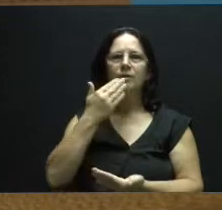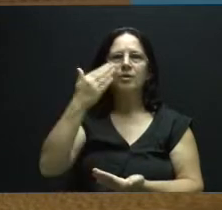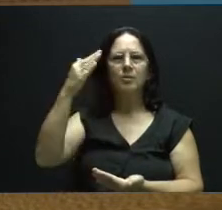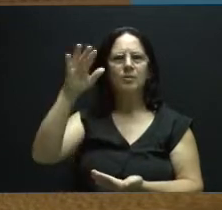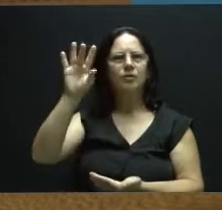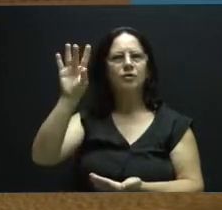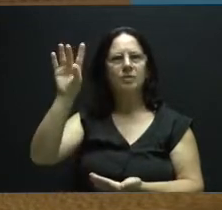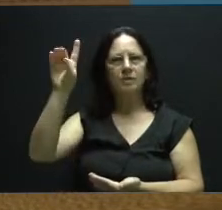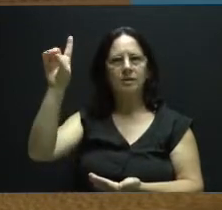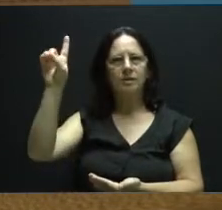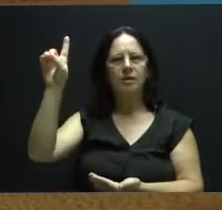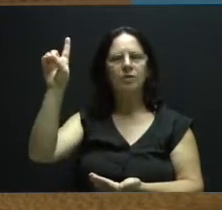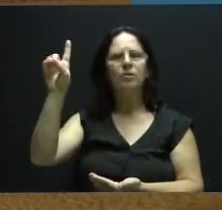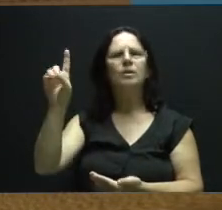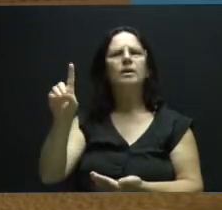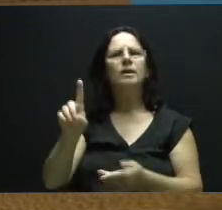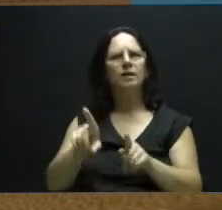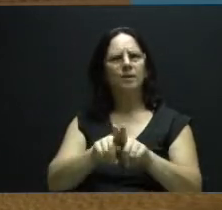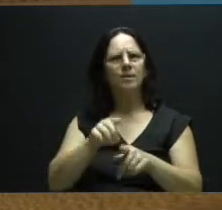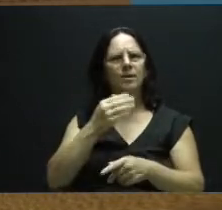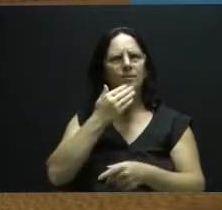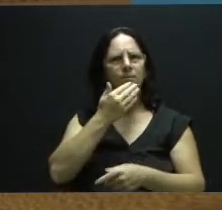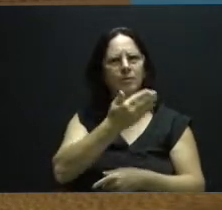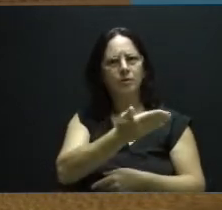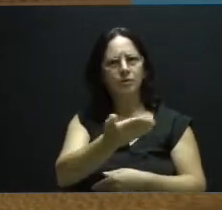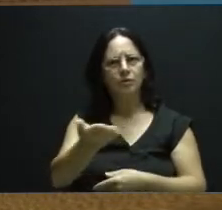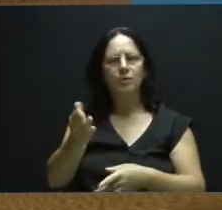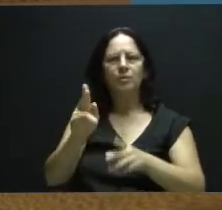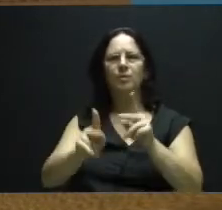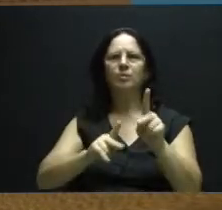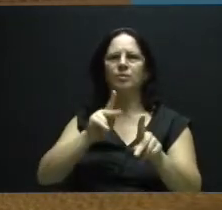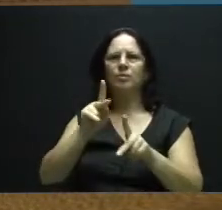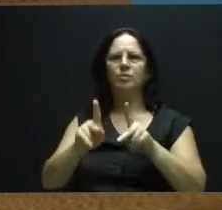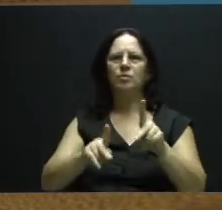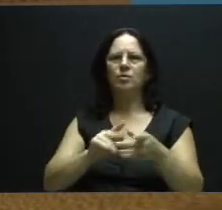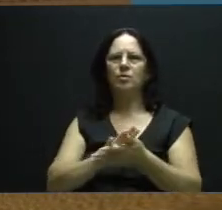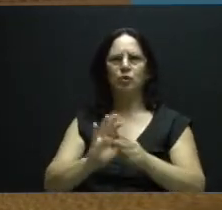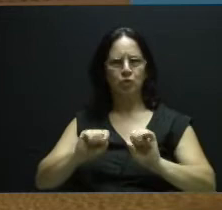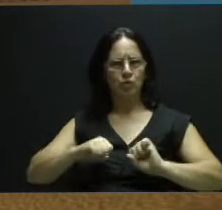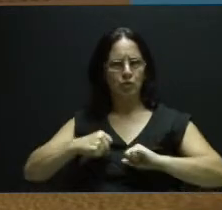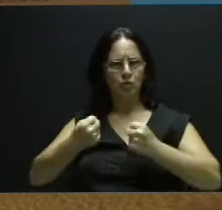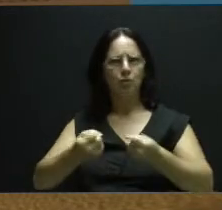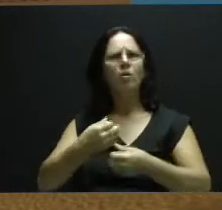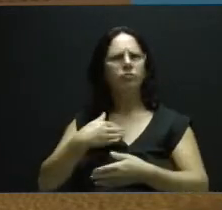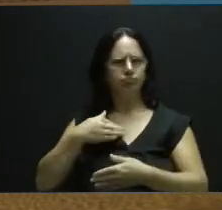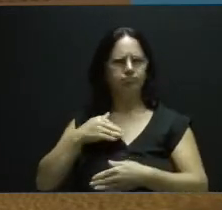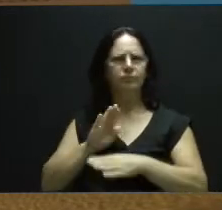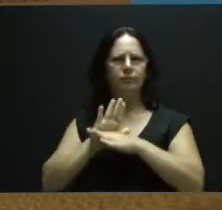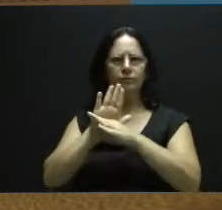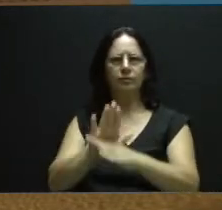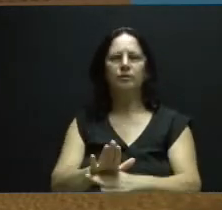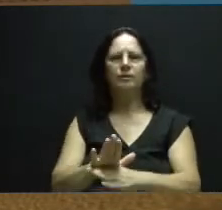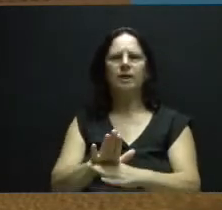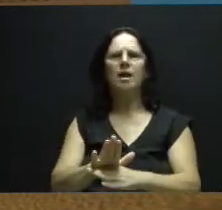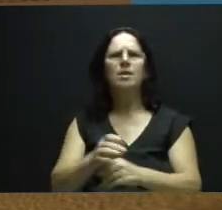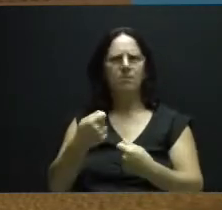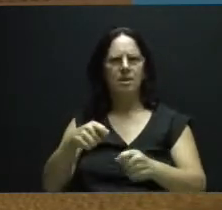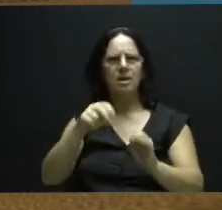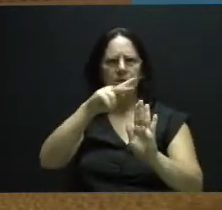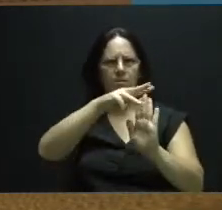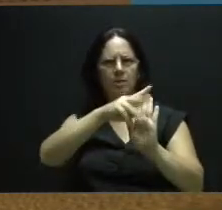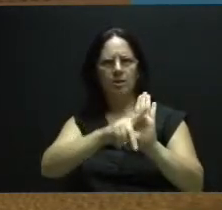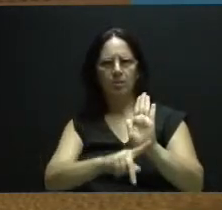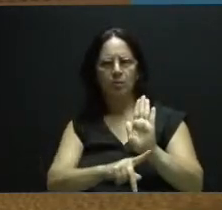pedir para a população que reajam porque eu farei a minha parte se tiver que entrar no ministério público